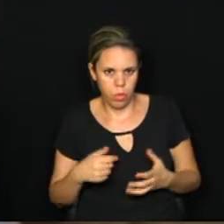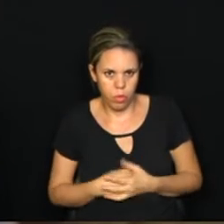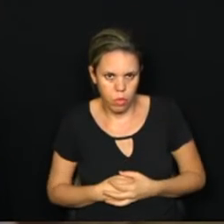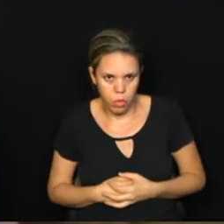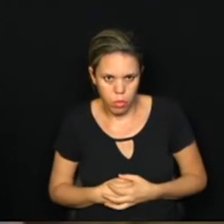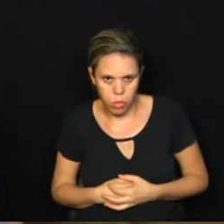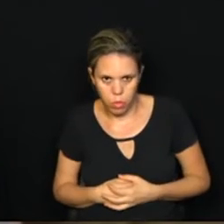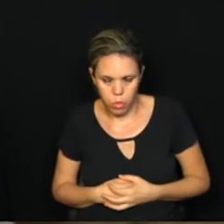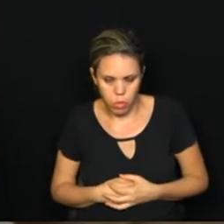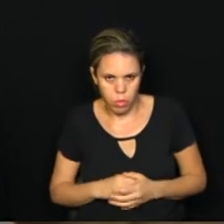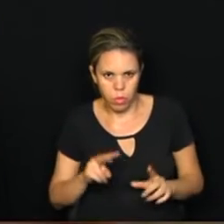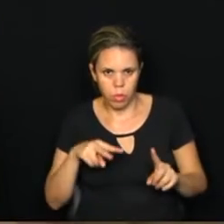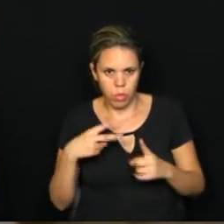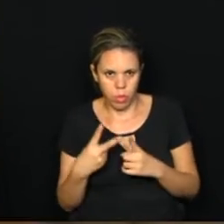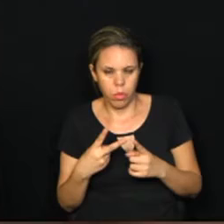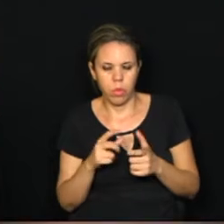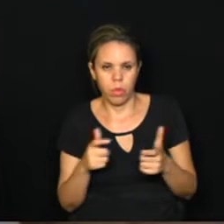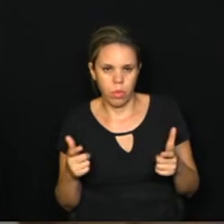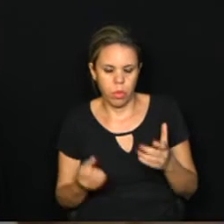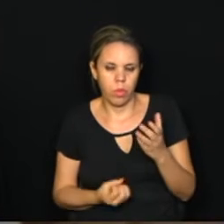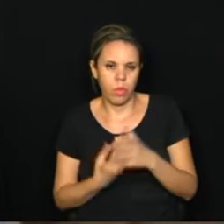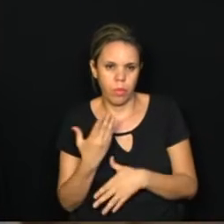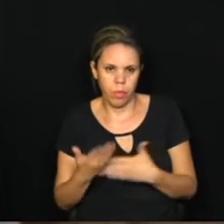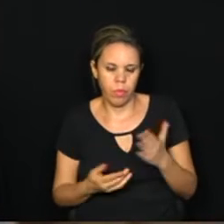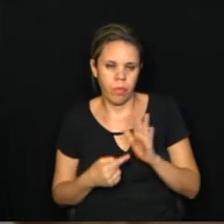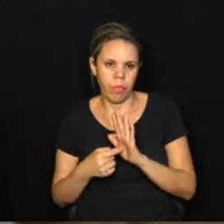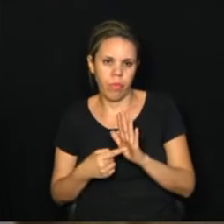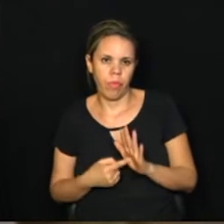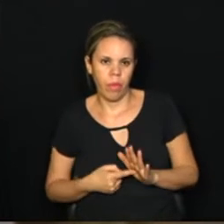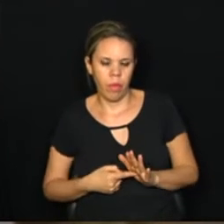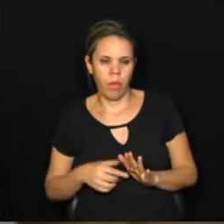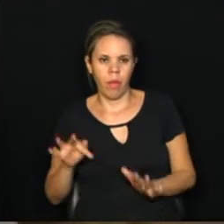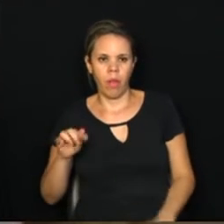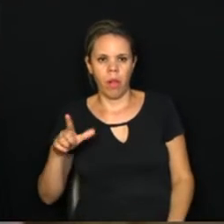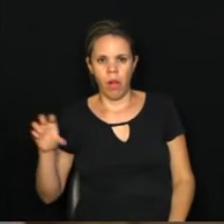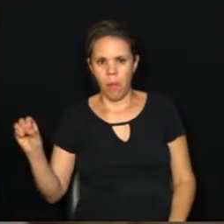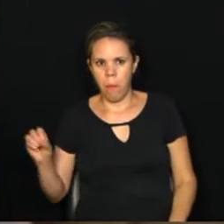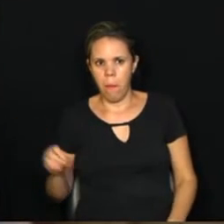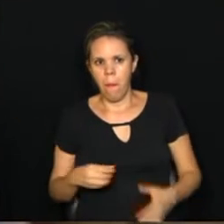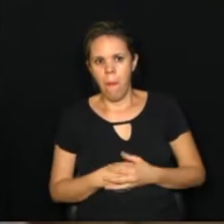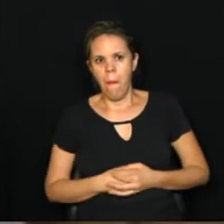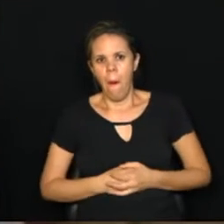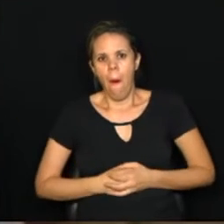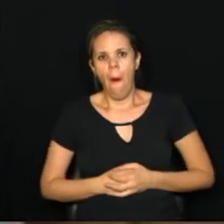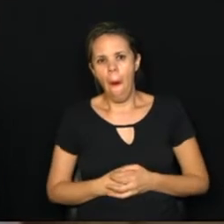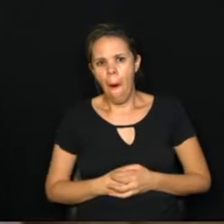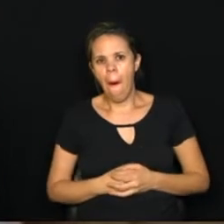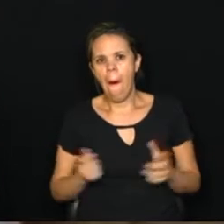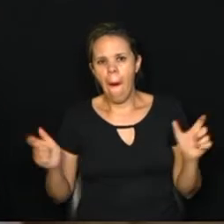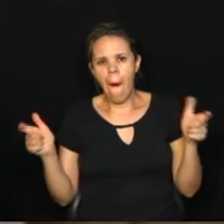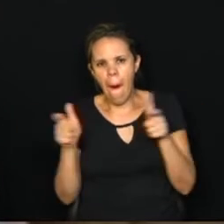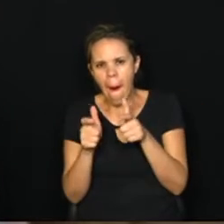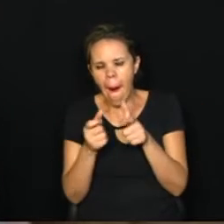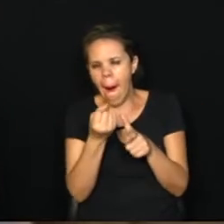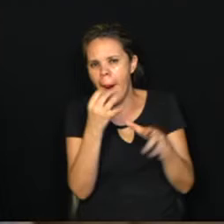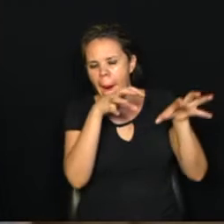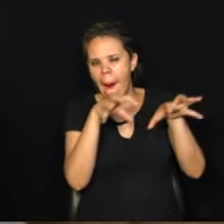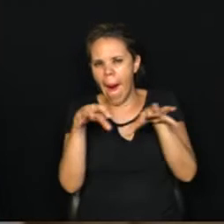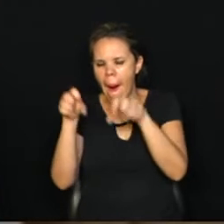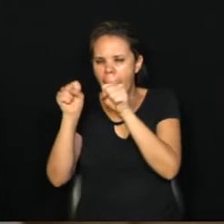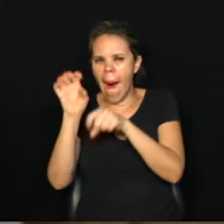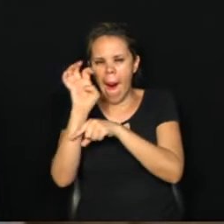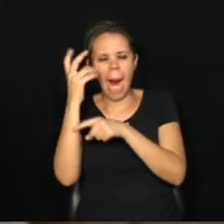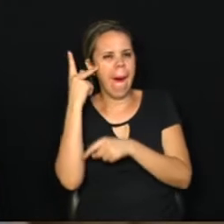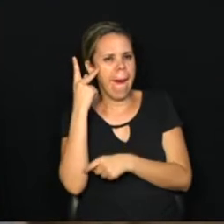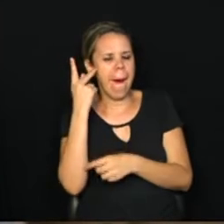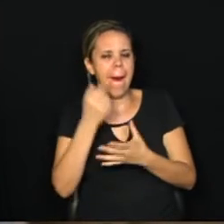a perspectiva, a tendência, né, como foi apresentada aqui pelo Flávio, né, a tendência de uma queda no regime de chuvas no estado de São